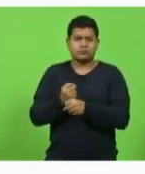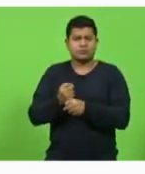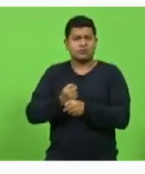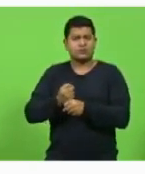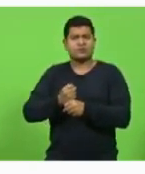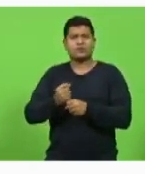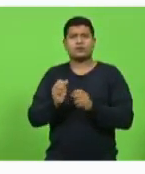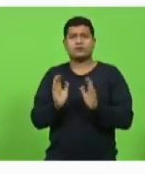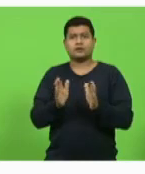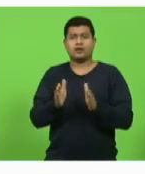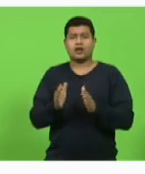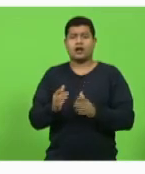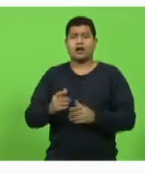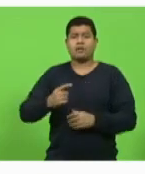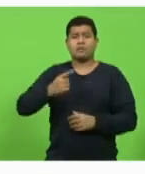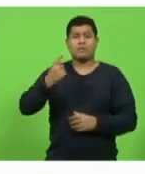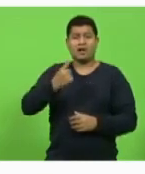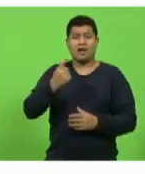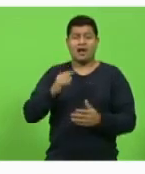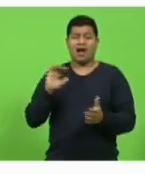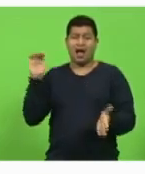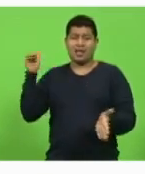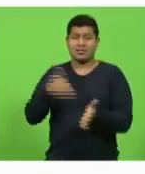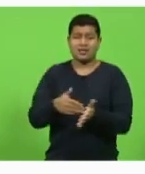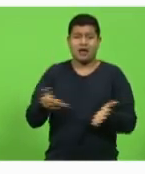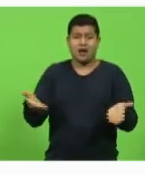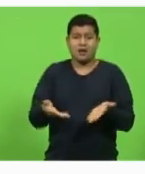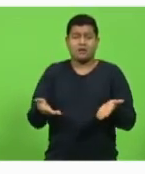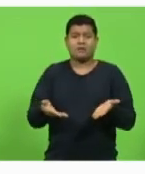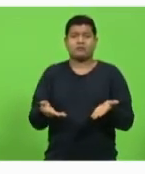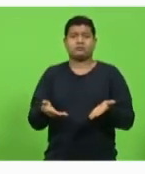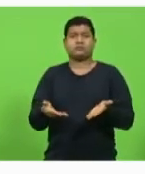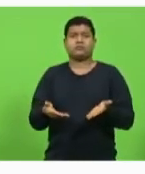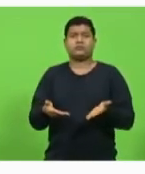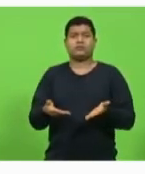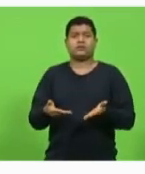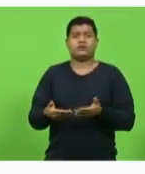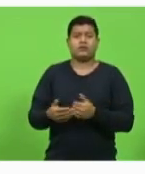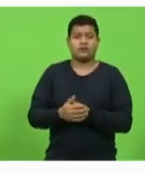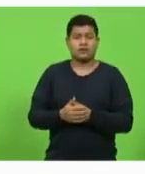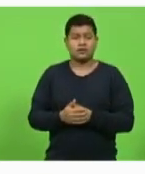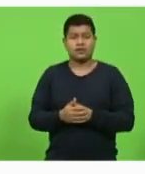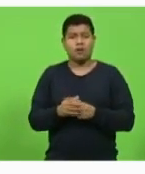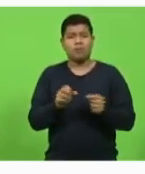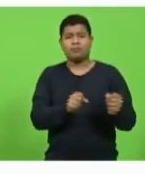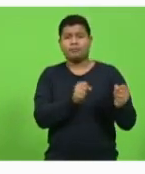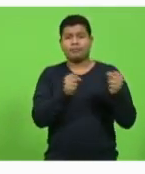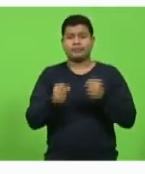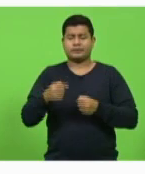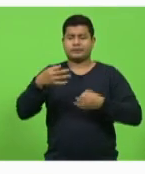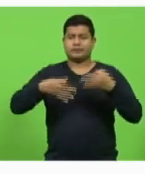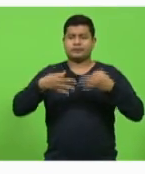ou de instância inicial, até a última instância do Poder Judiciário.